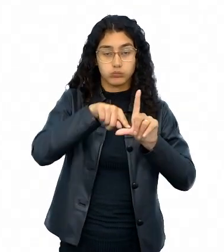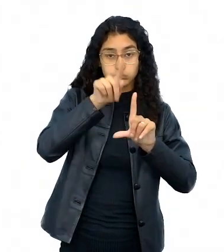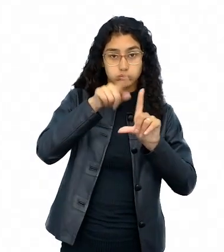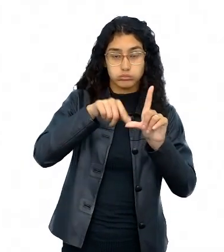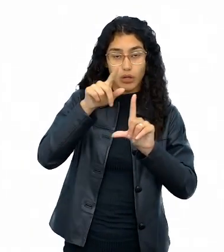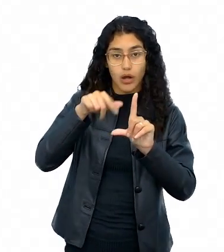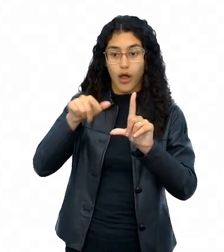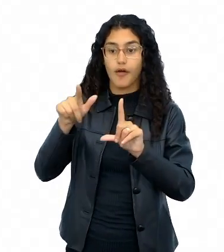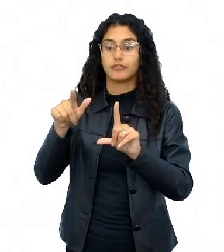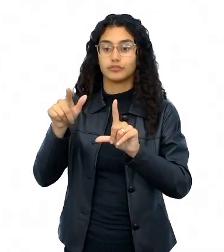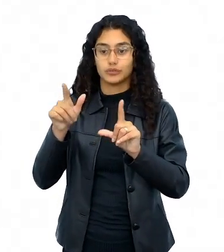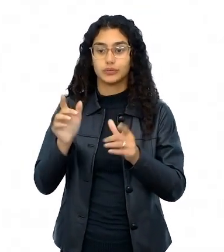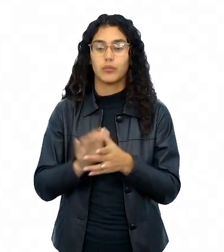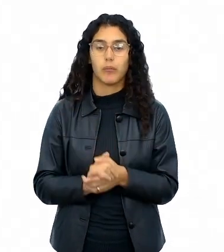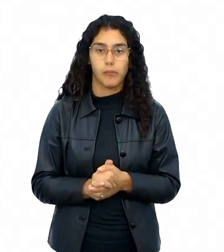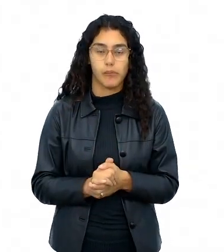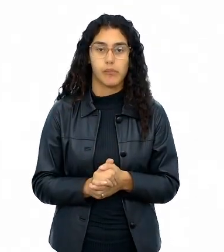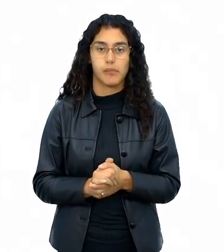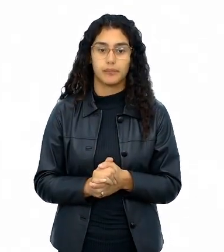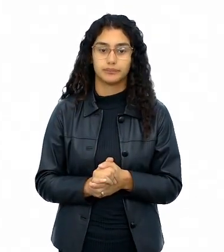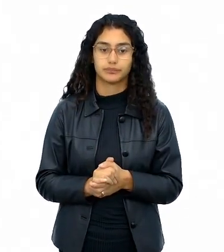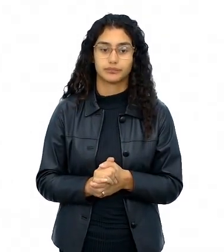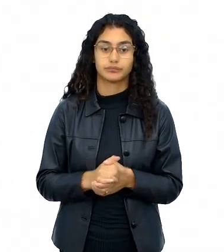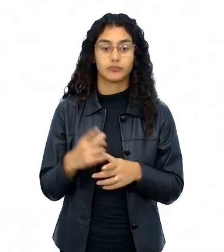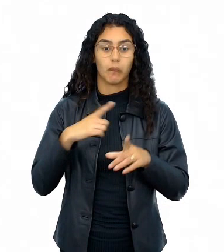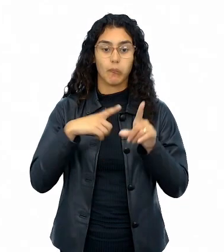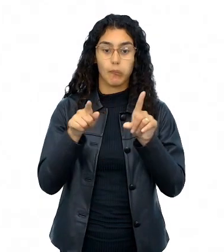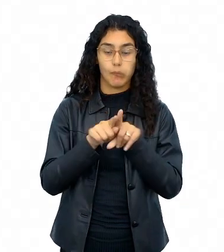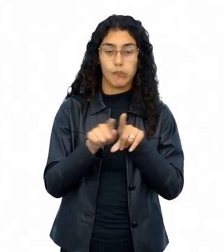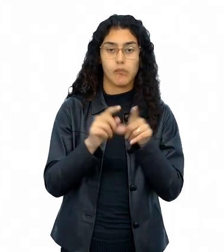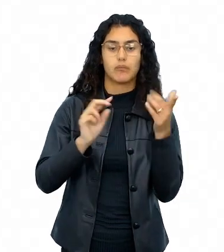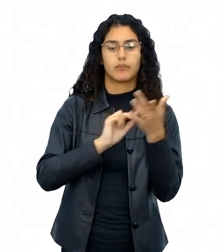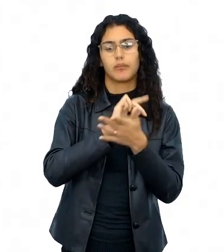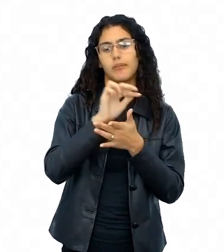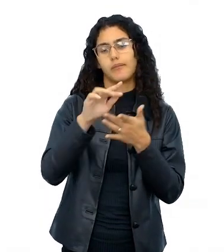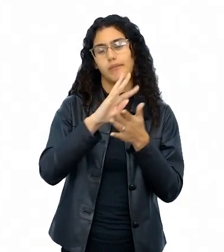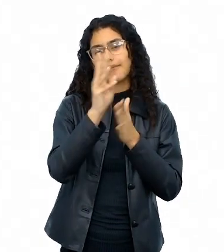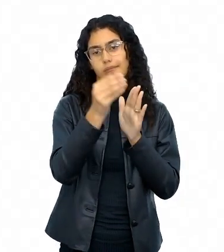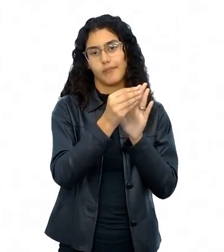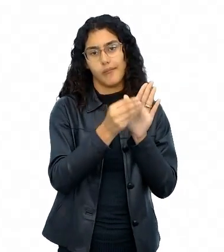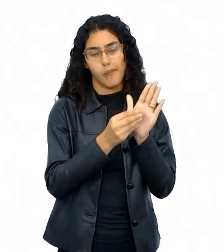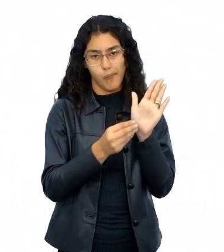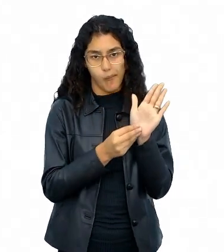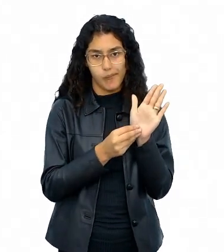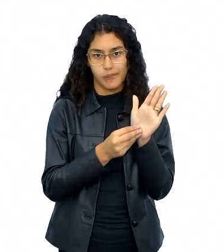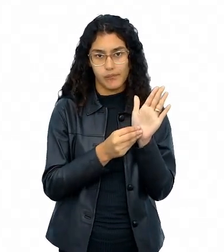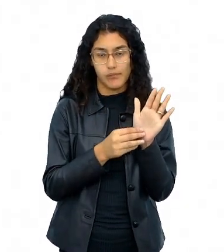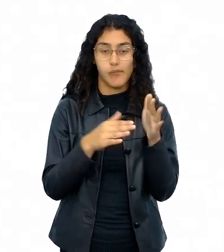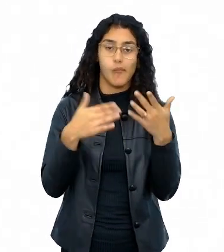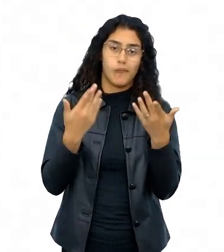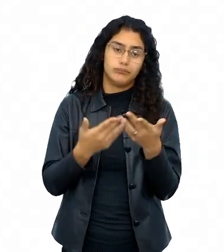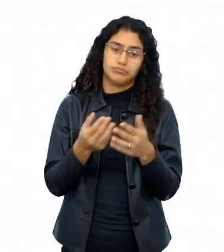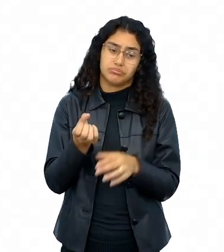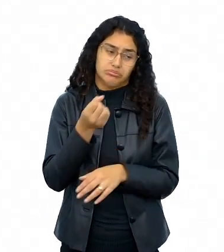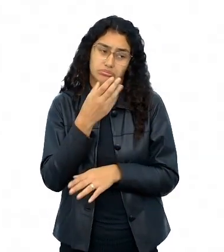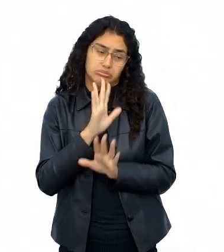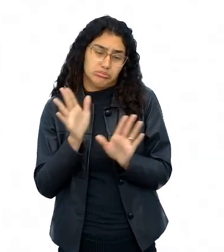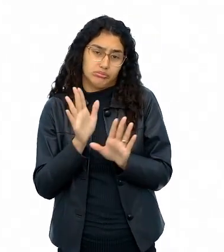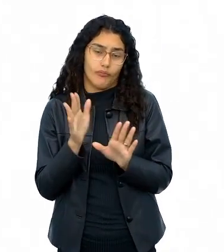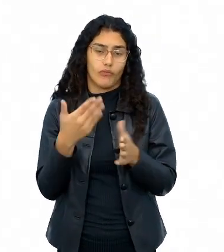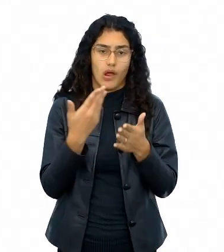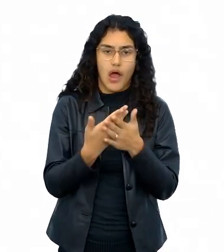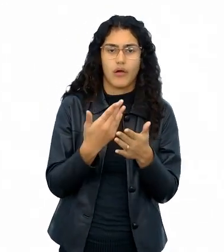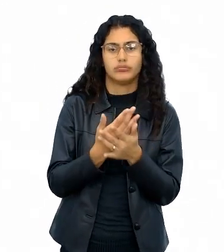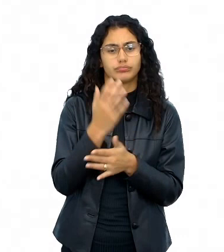gráfico, e tem essa conversão desses registros aí, né? Mas é tranquilo, aula